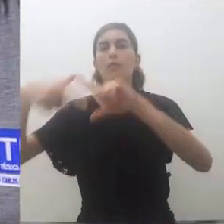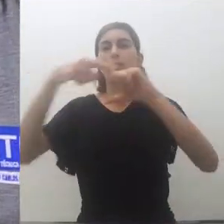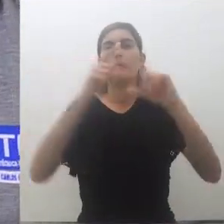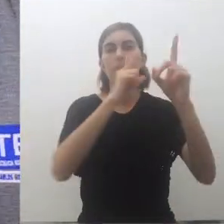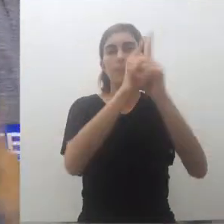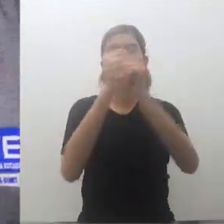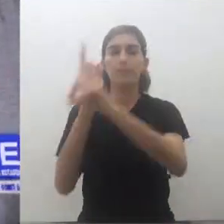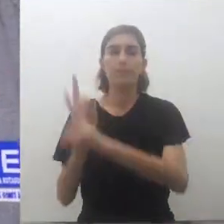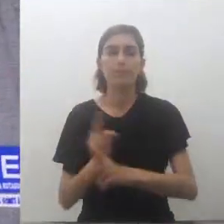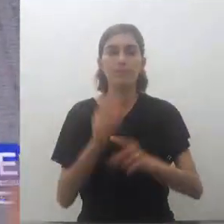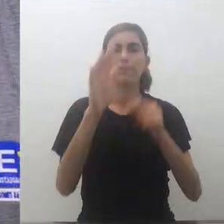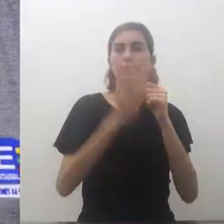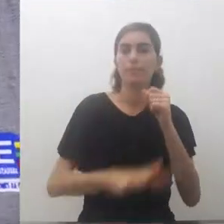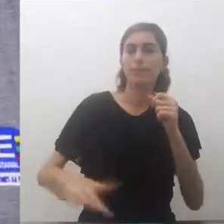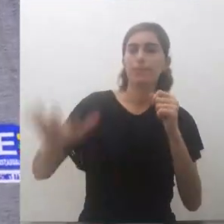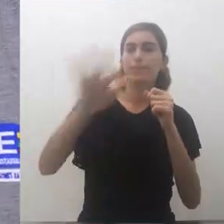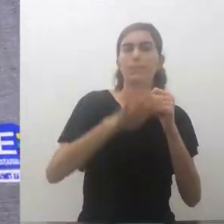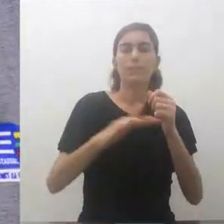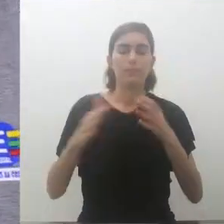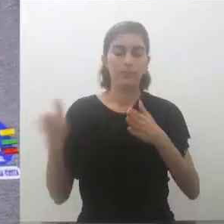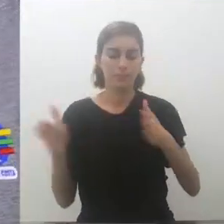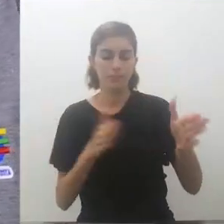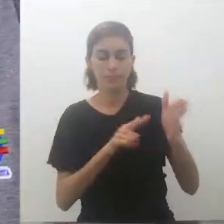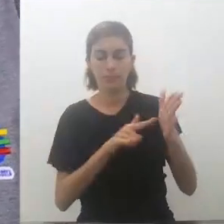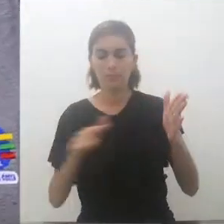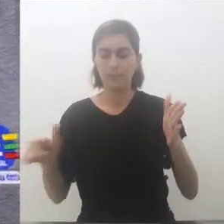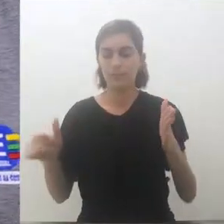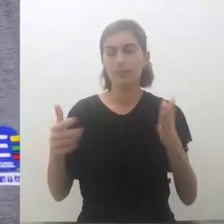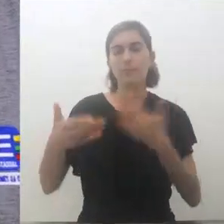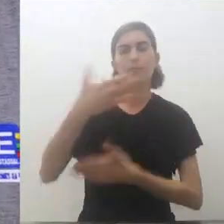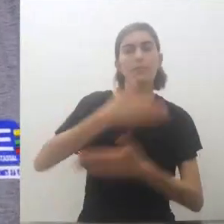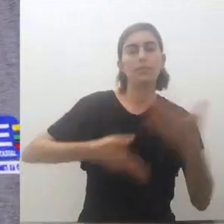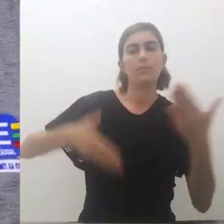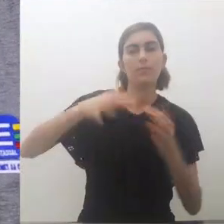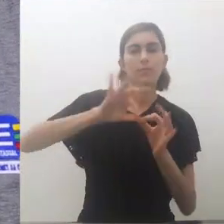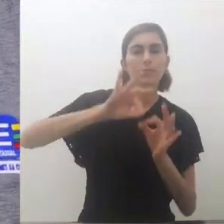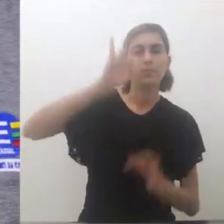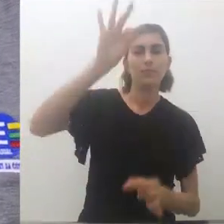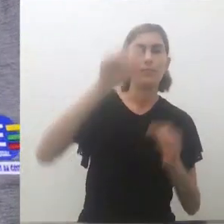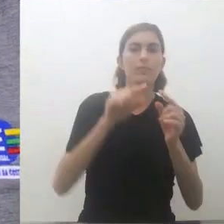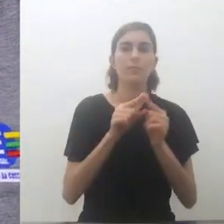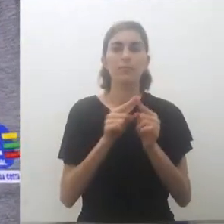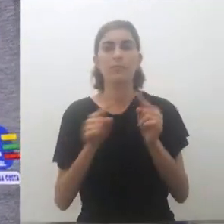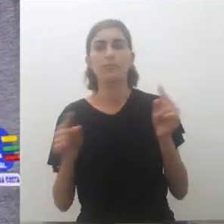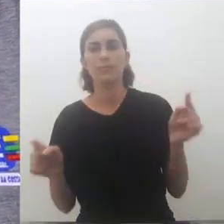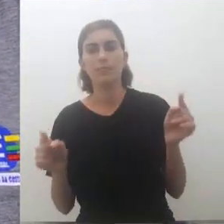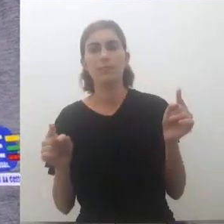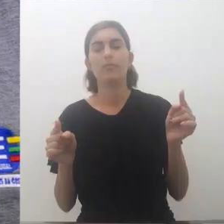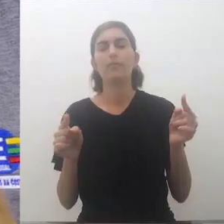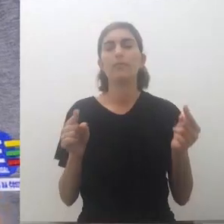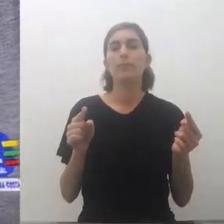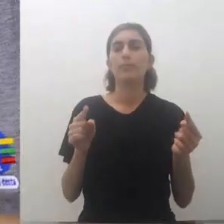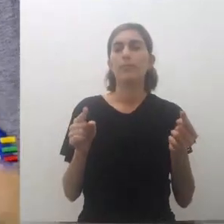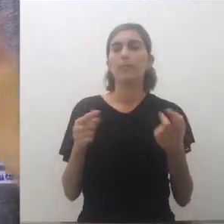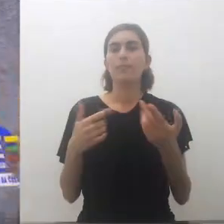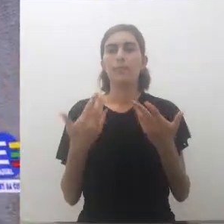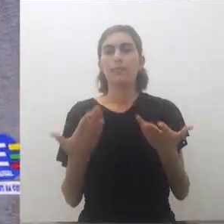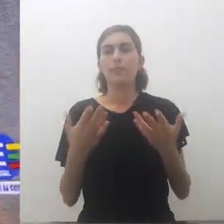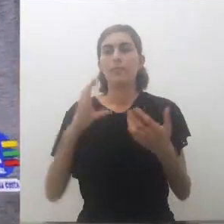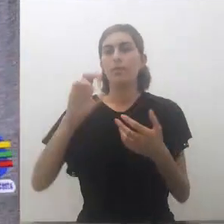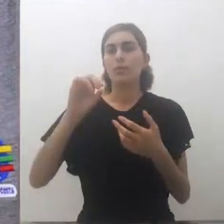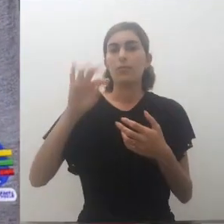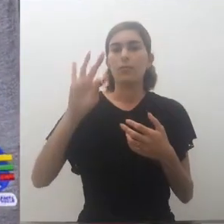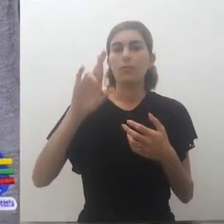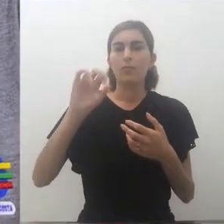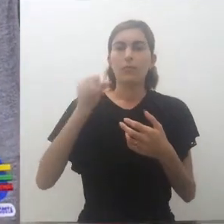área, o espaçamento, a relação de tamanho, de contraste, de